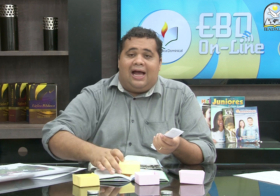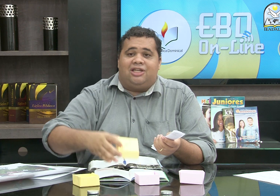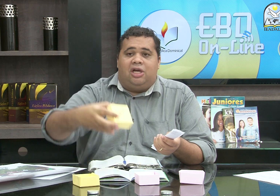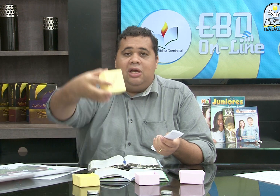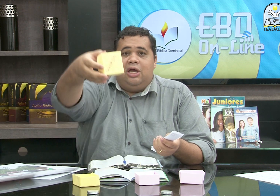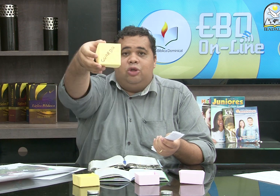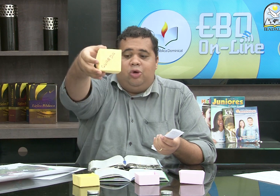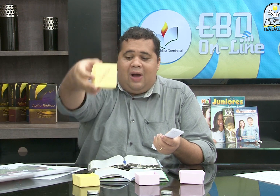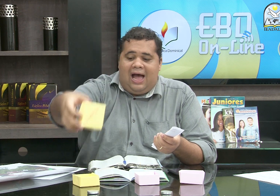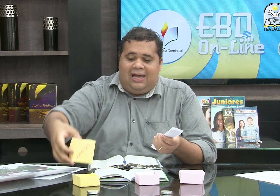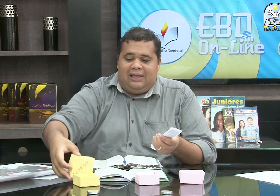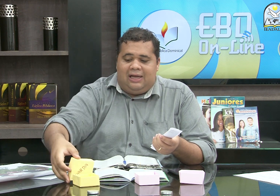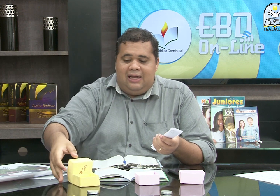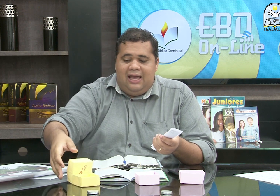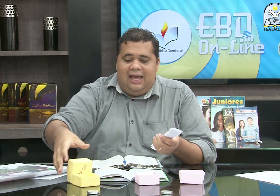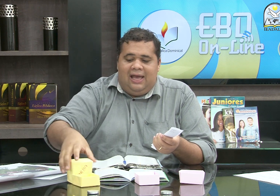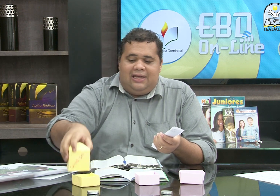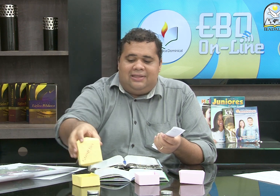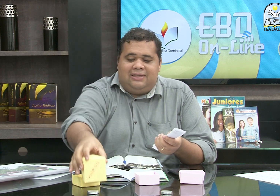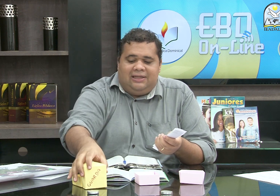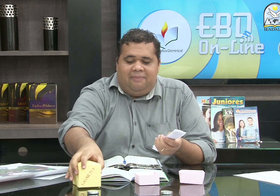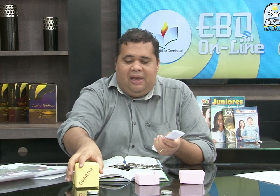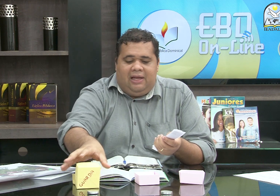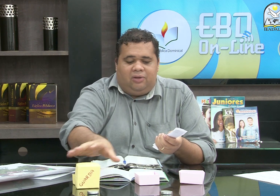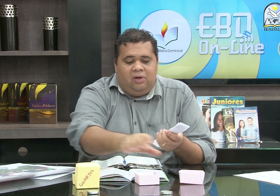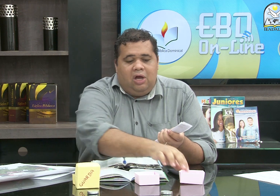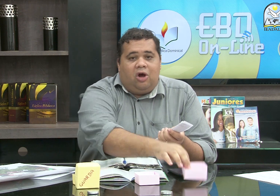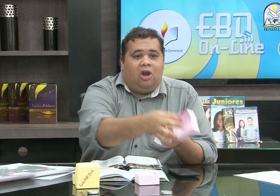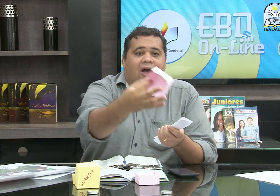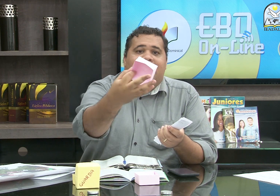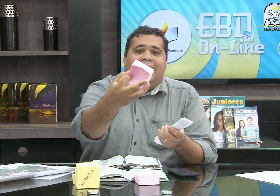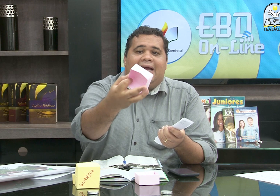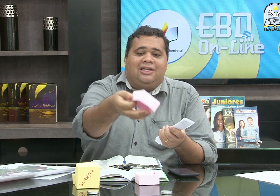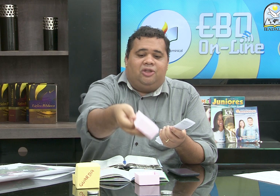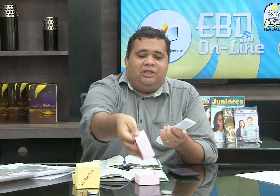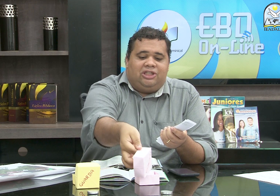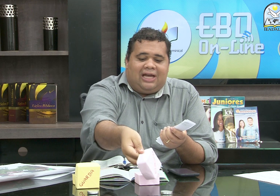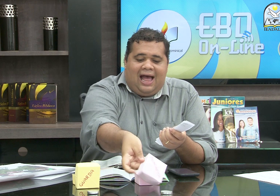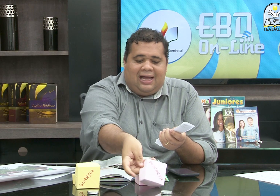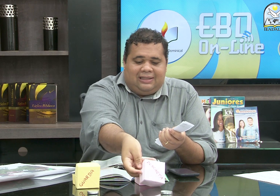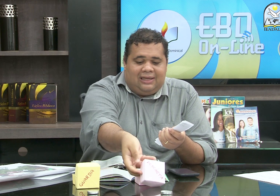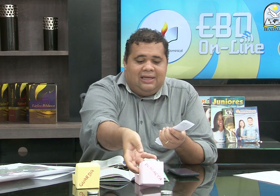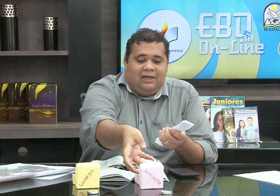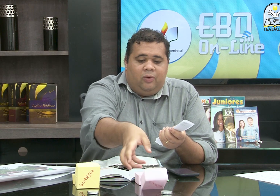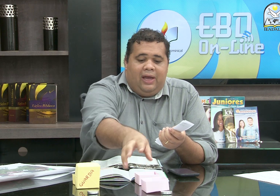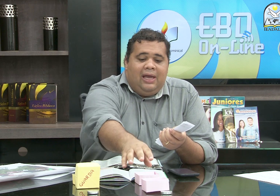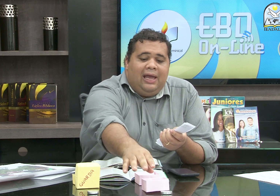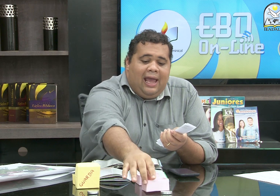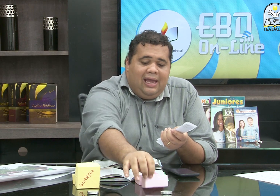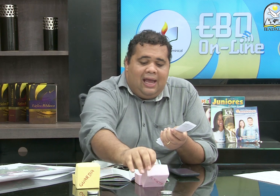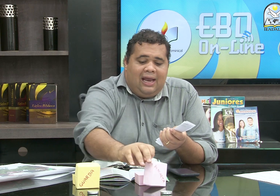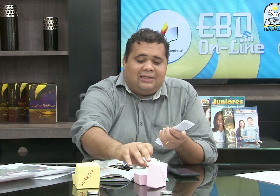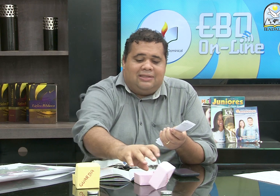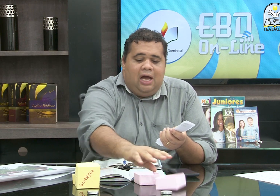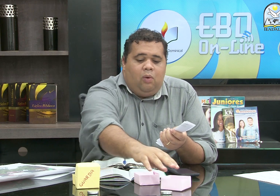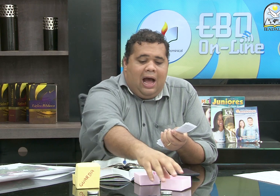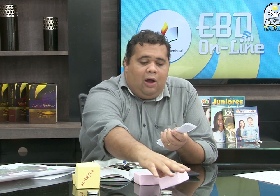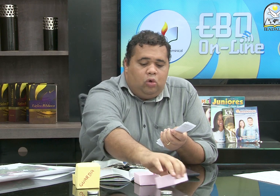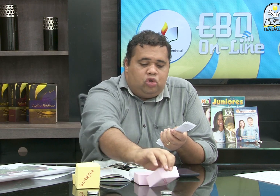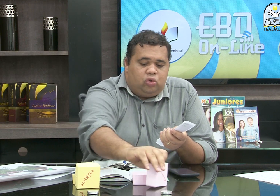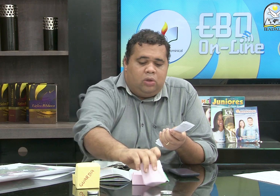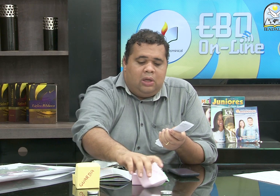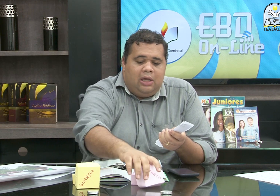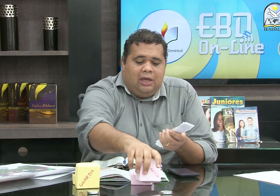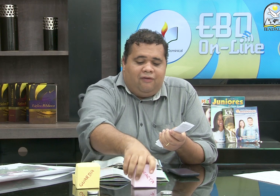coloca na caixa do Gu esse sentimento coloca na caixa do descarta não é em relação